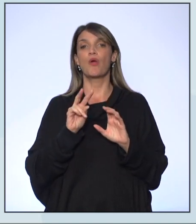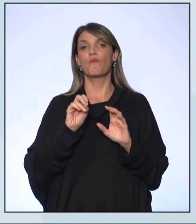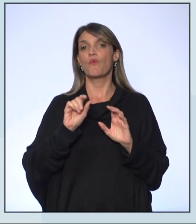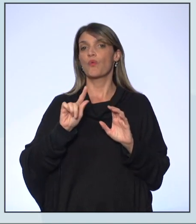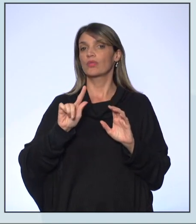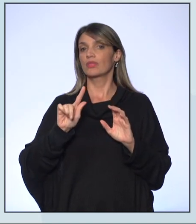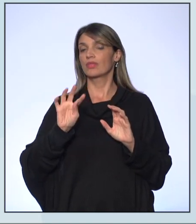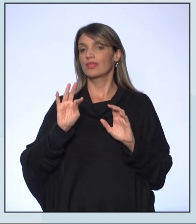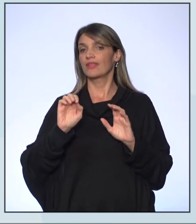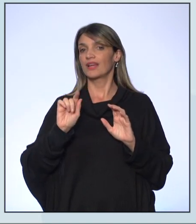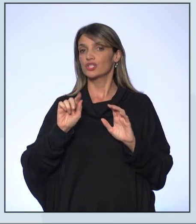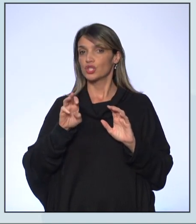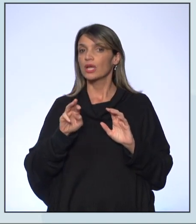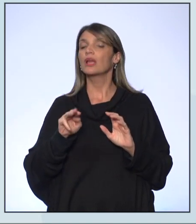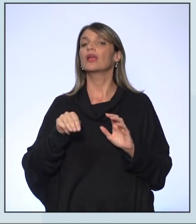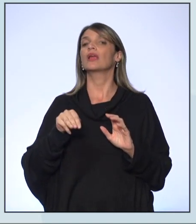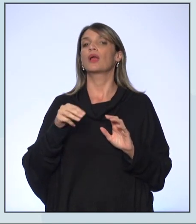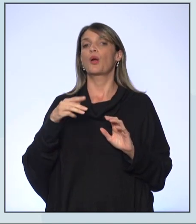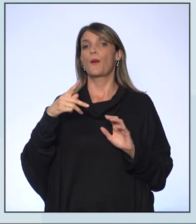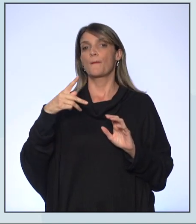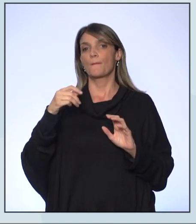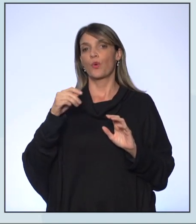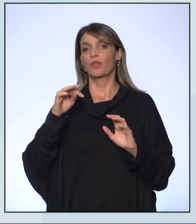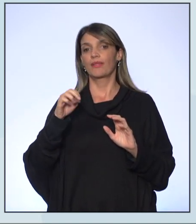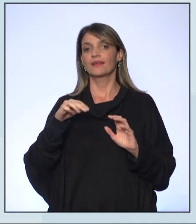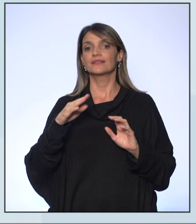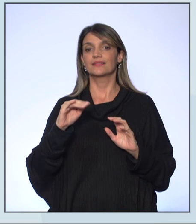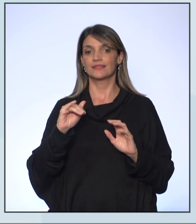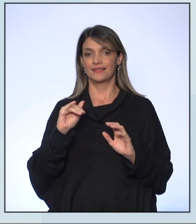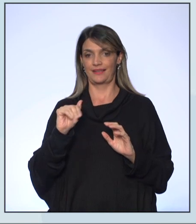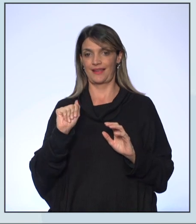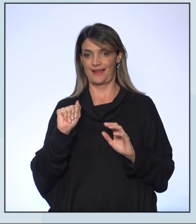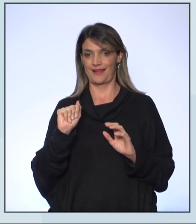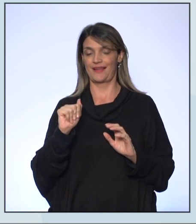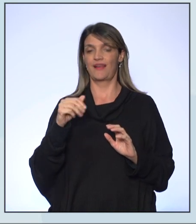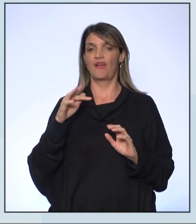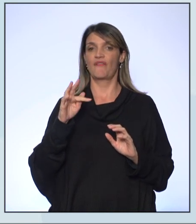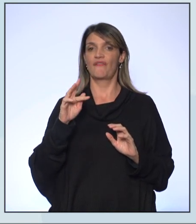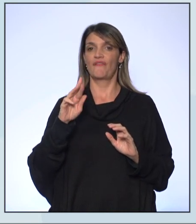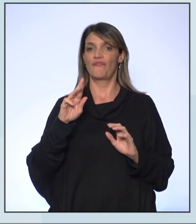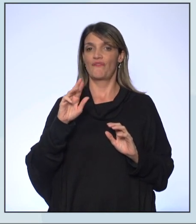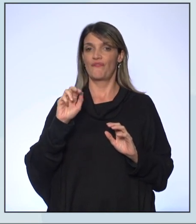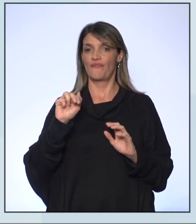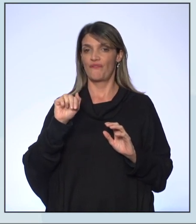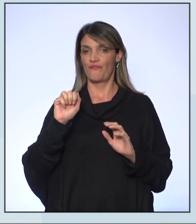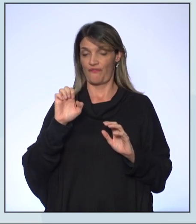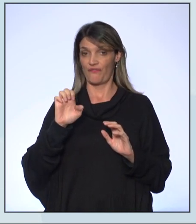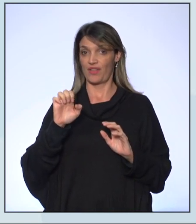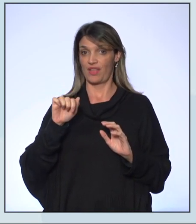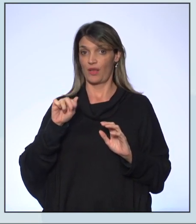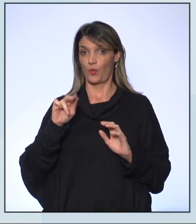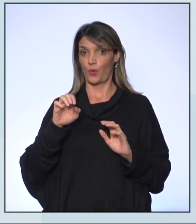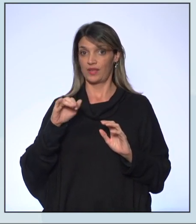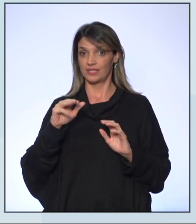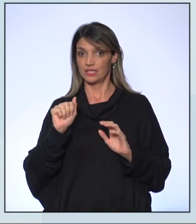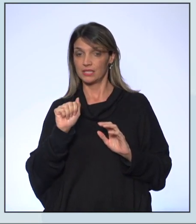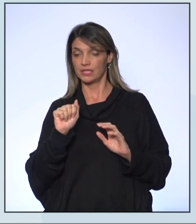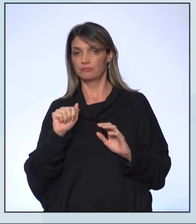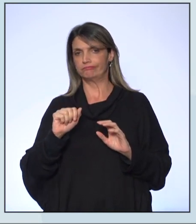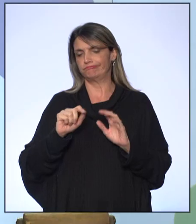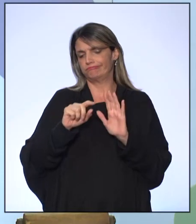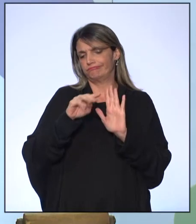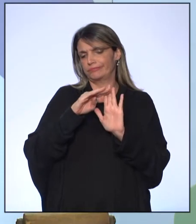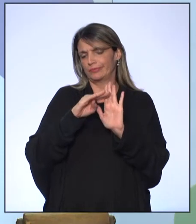voltagem, potência, frequência, etc. E nós vamos reconhecer esses símbolos e relacionar eles